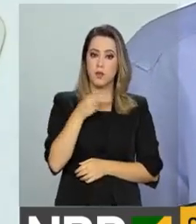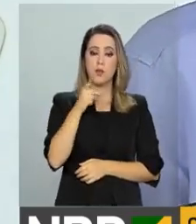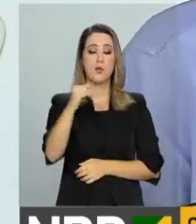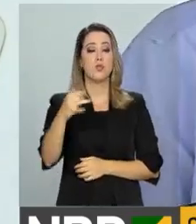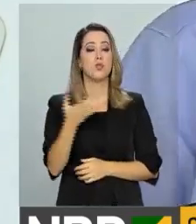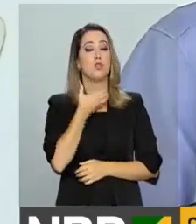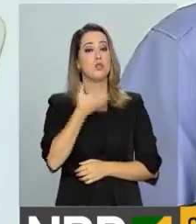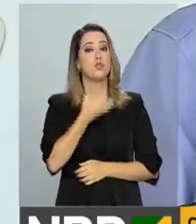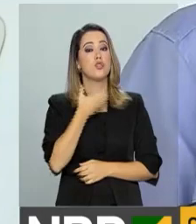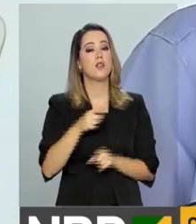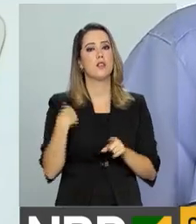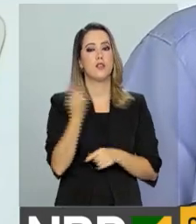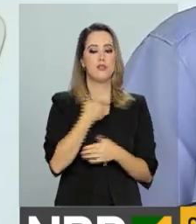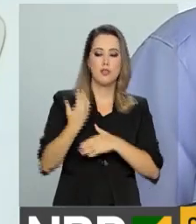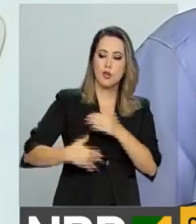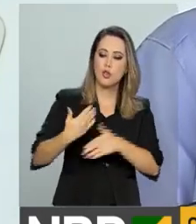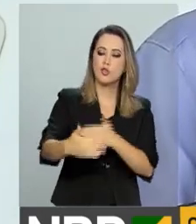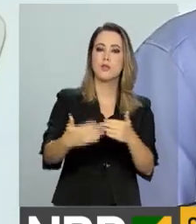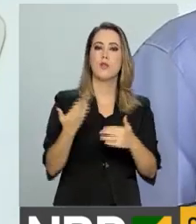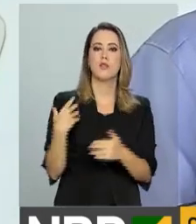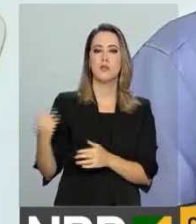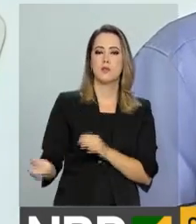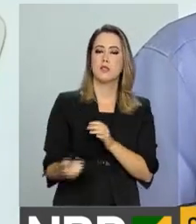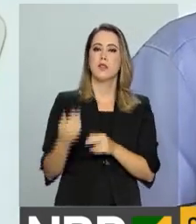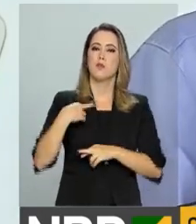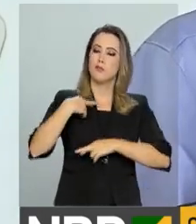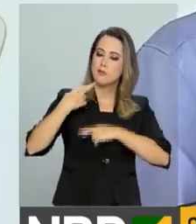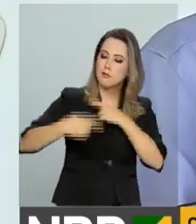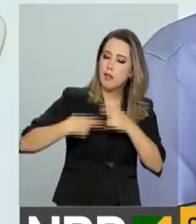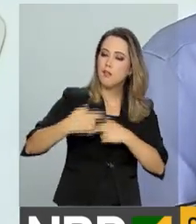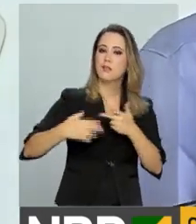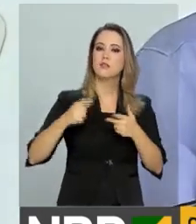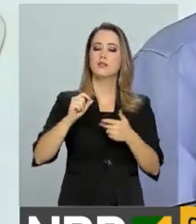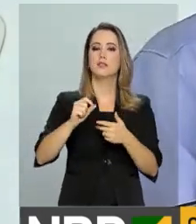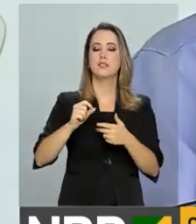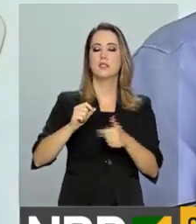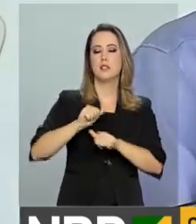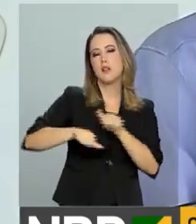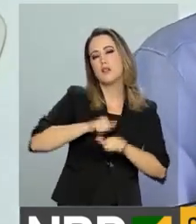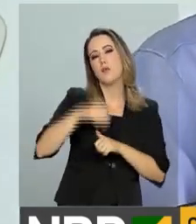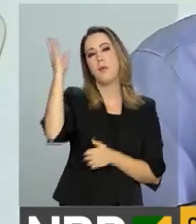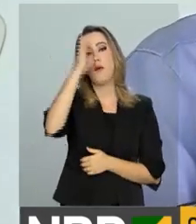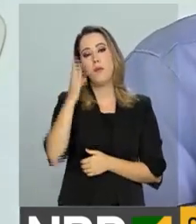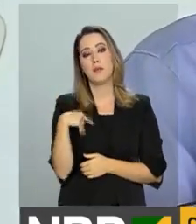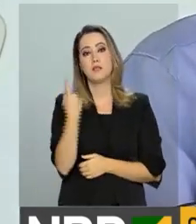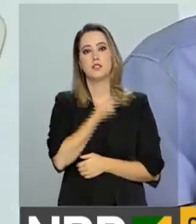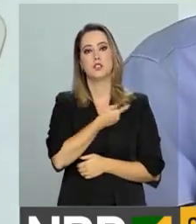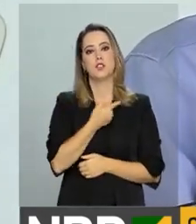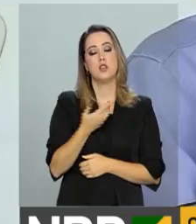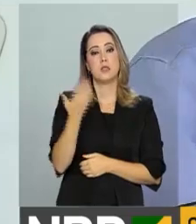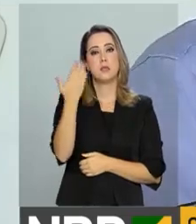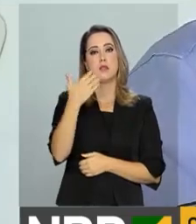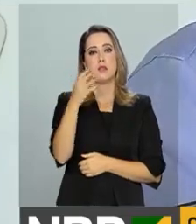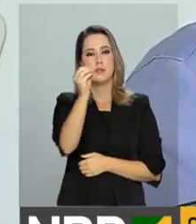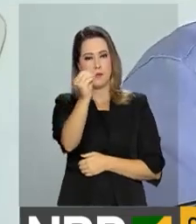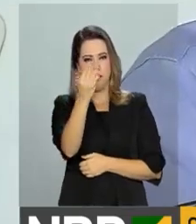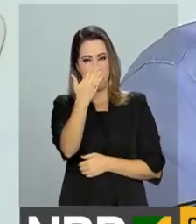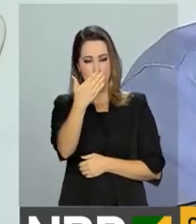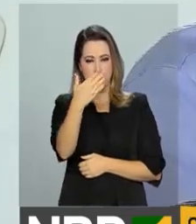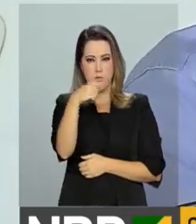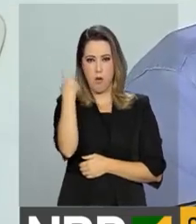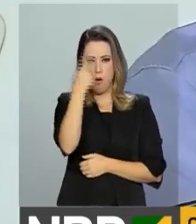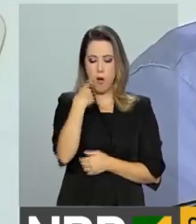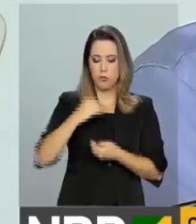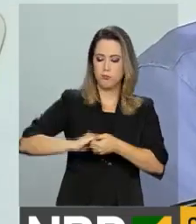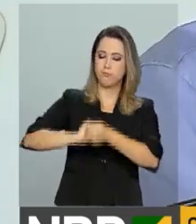Natal, nós continuaremos a fazer renascer o Brasil. E quando estivermos na nossa meia-noite, nos